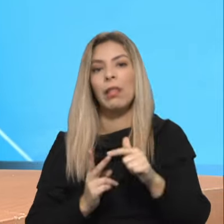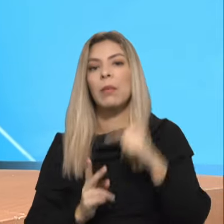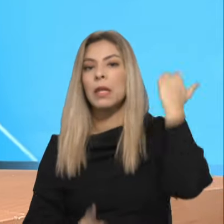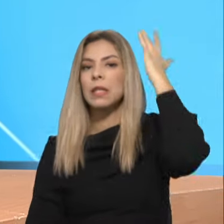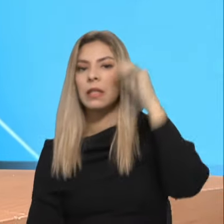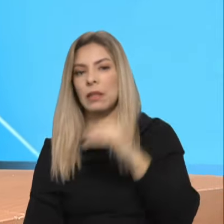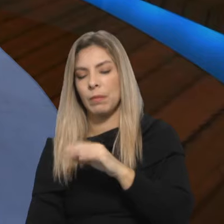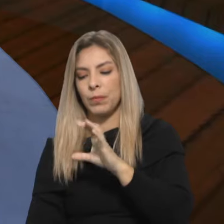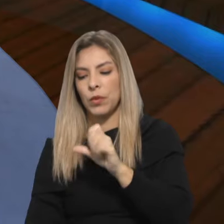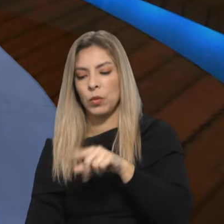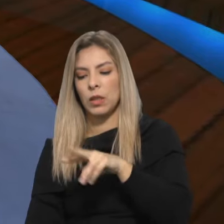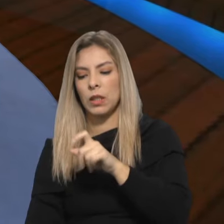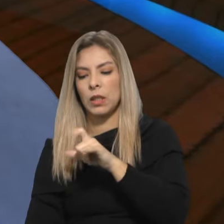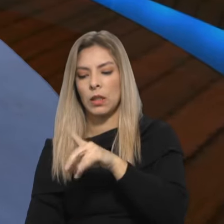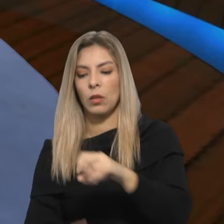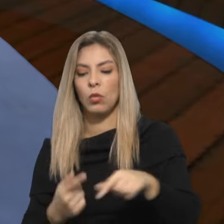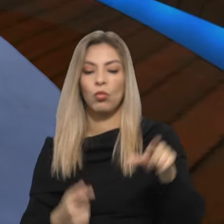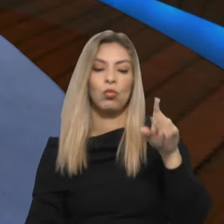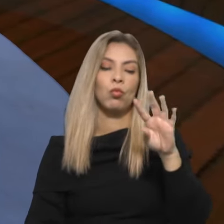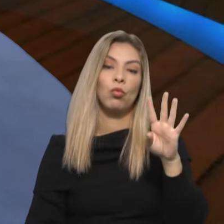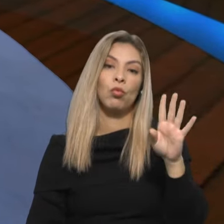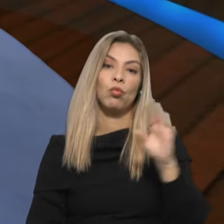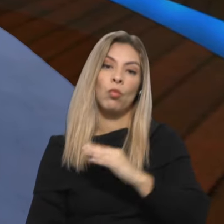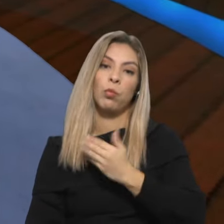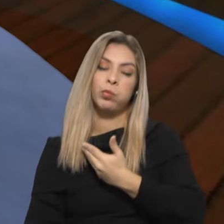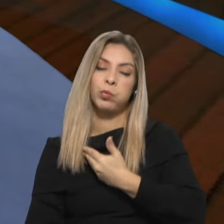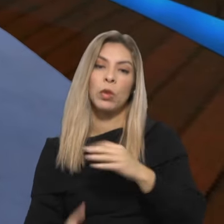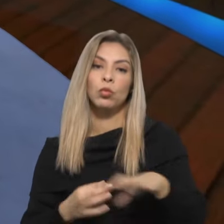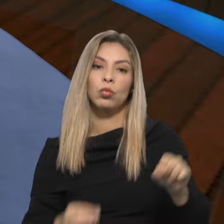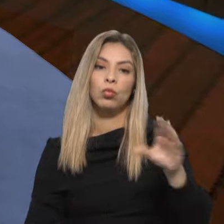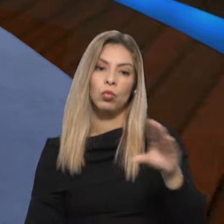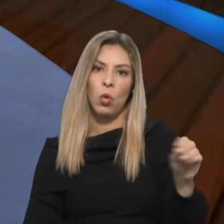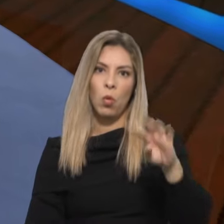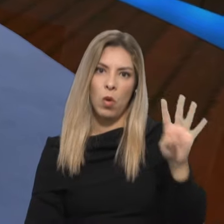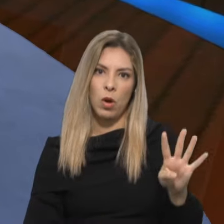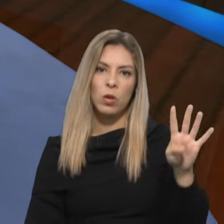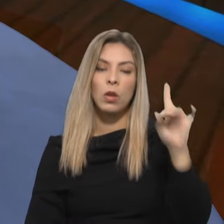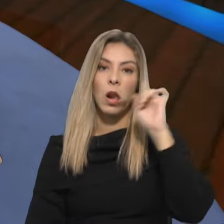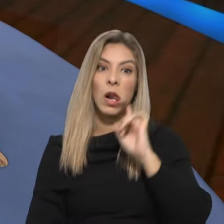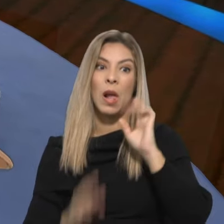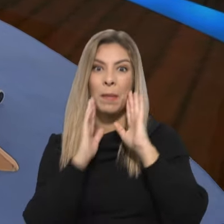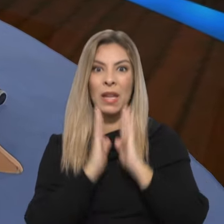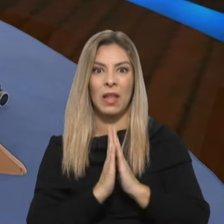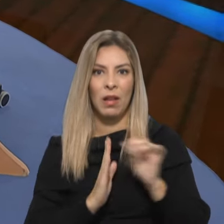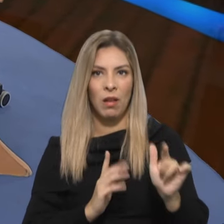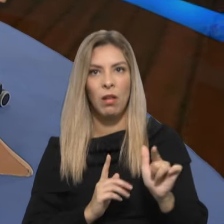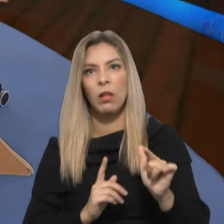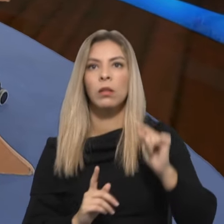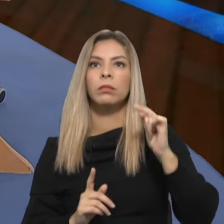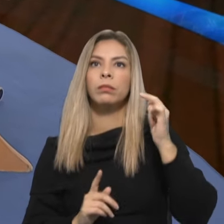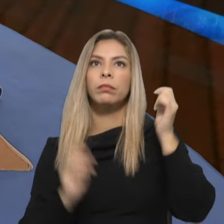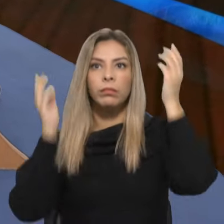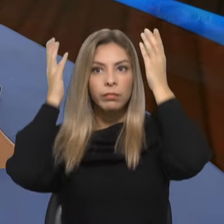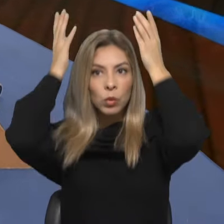XVI, quando Dom João IV coroa, em Vila Viçosa, a imagem de Maria com a coroa, Maria